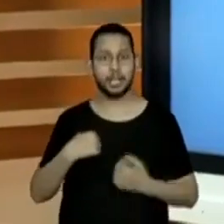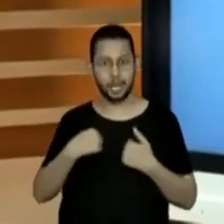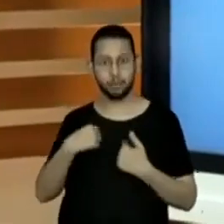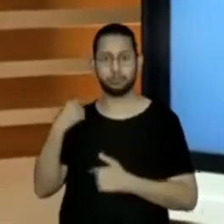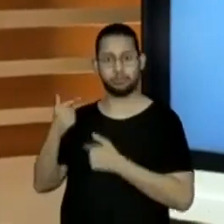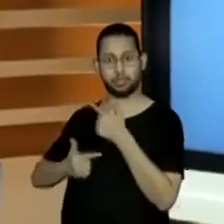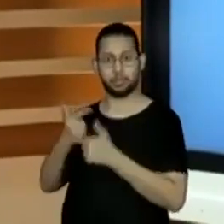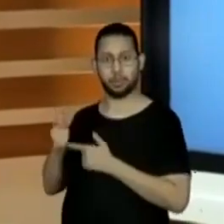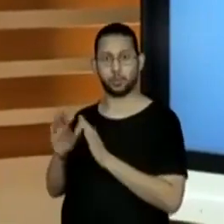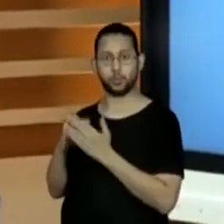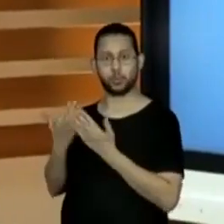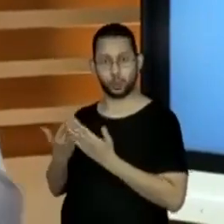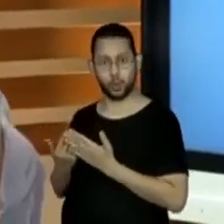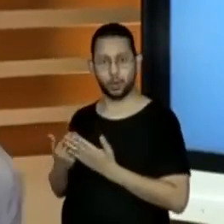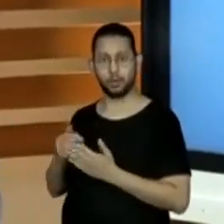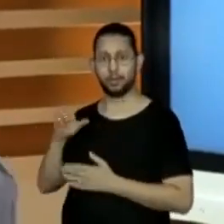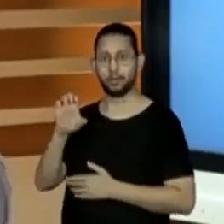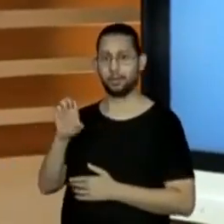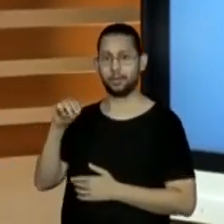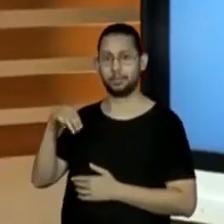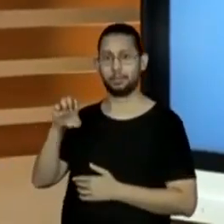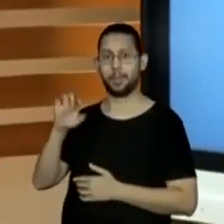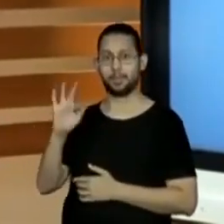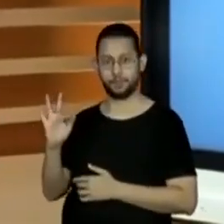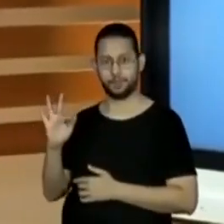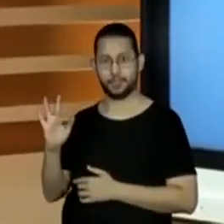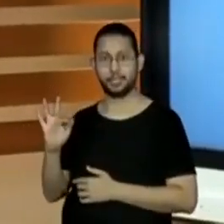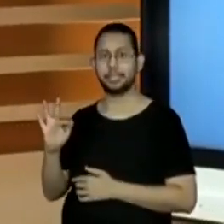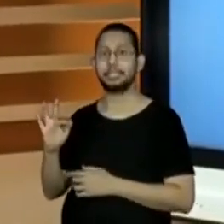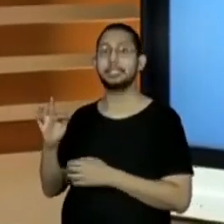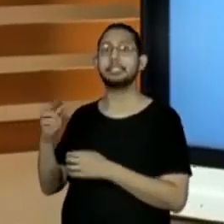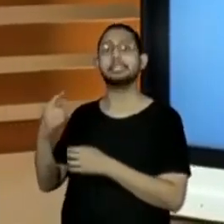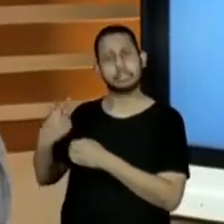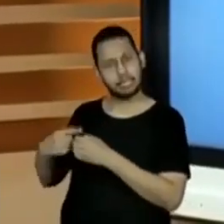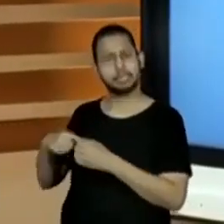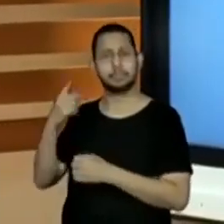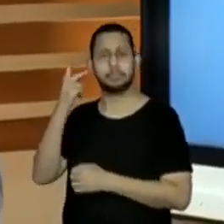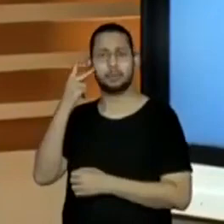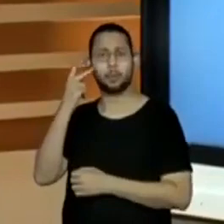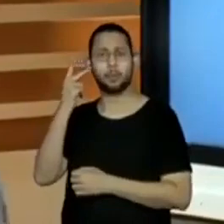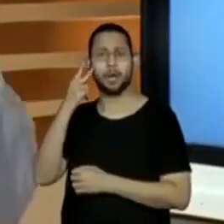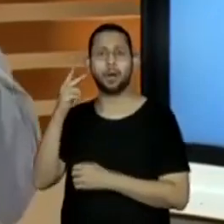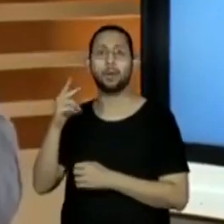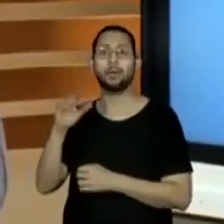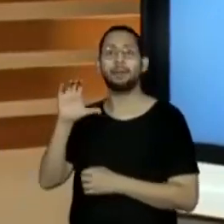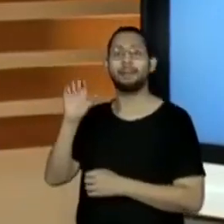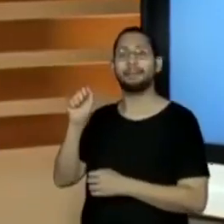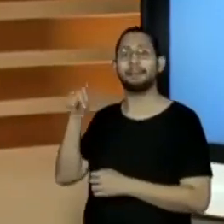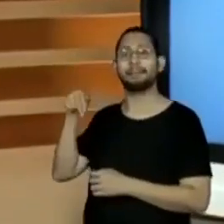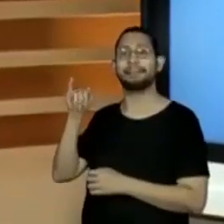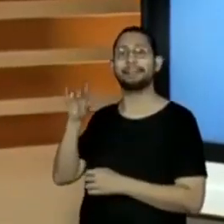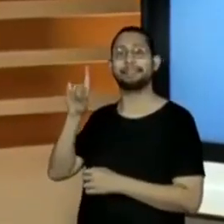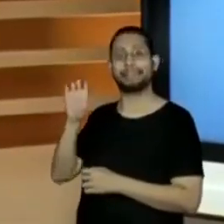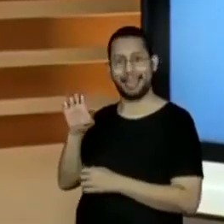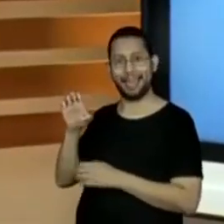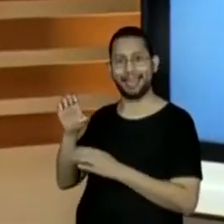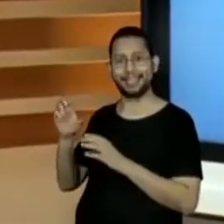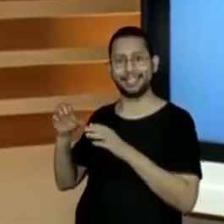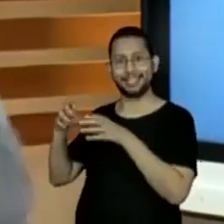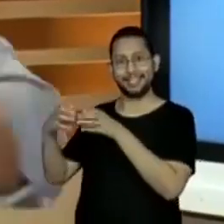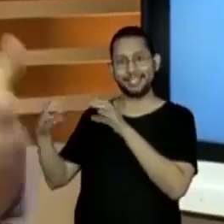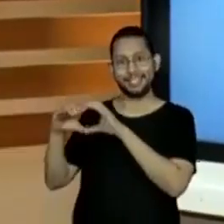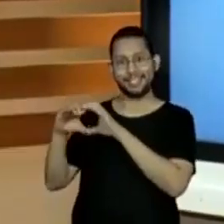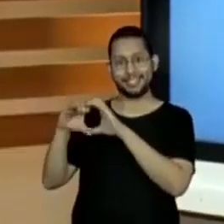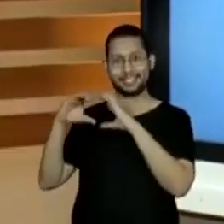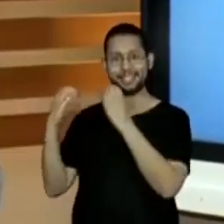leciono, EMEF Infante Dom Henrique, localizado no município de São Paulo, atrás do estádio do Canindé, para quem é da cidade de São Paulo,